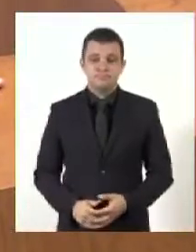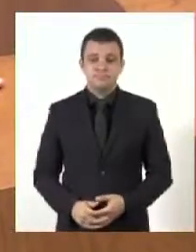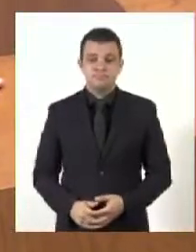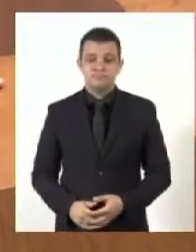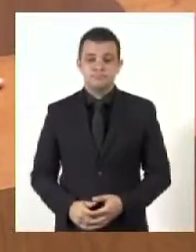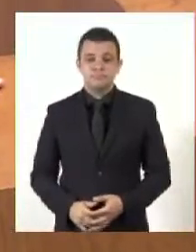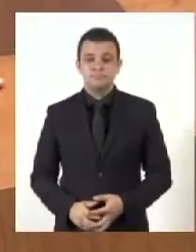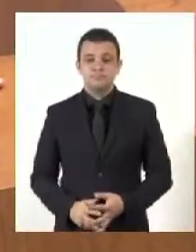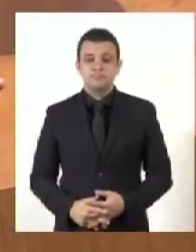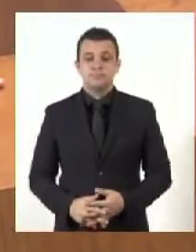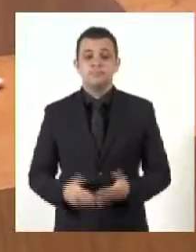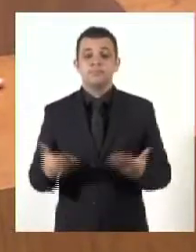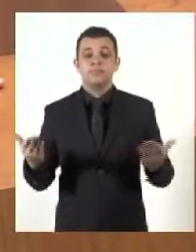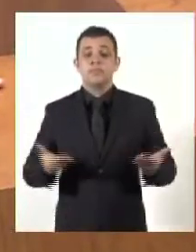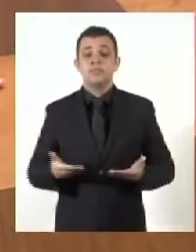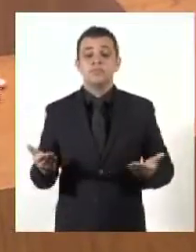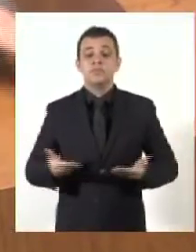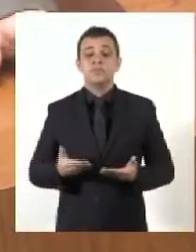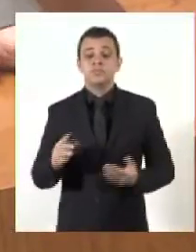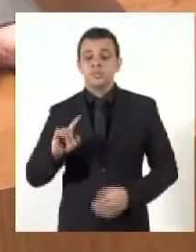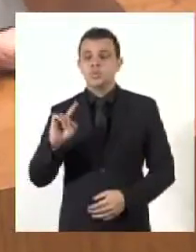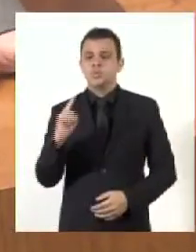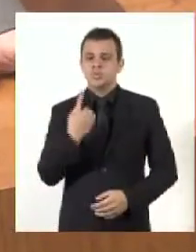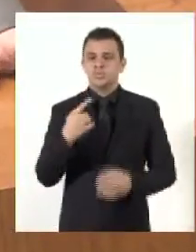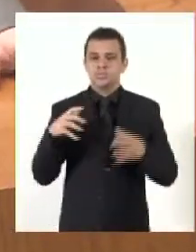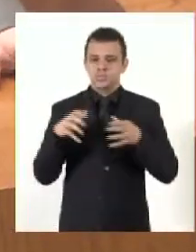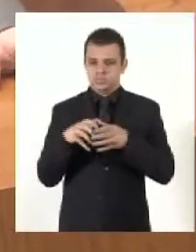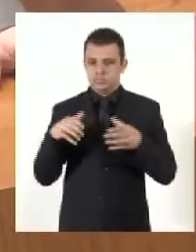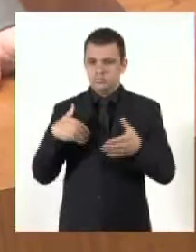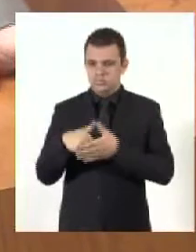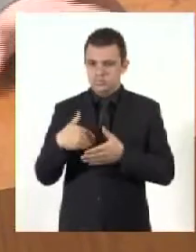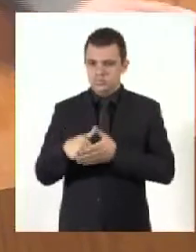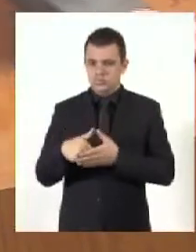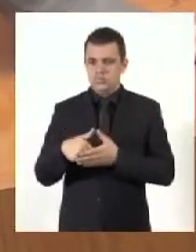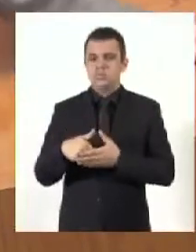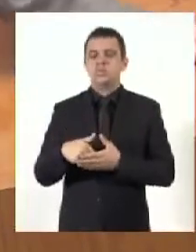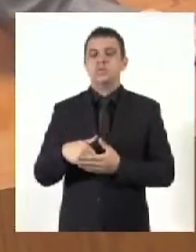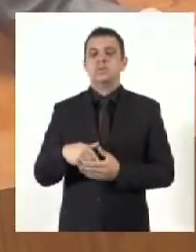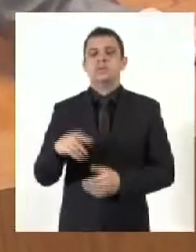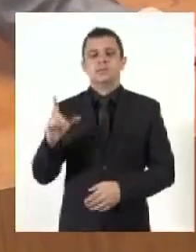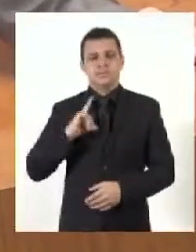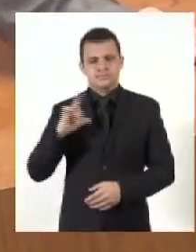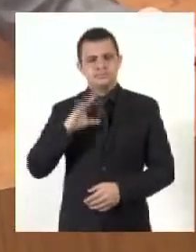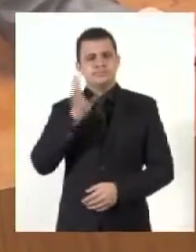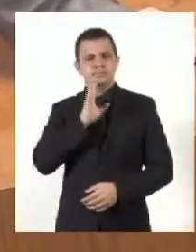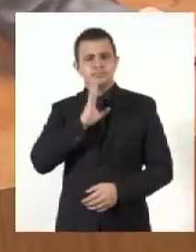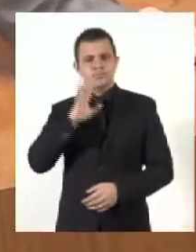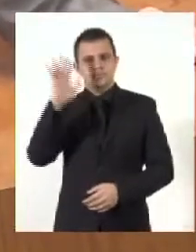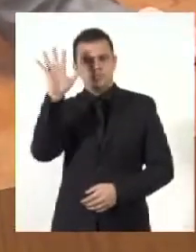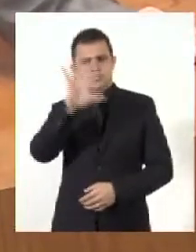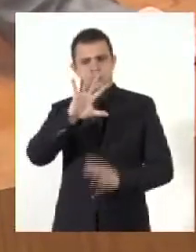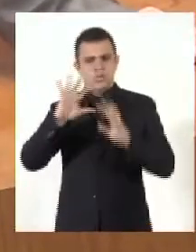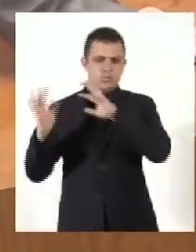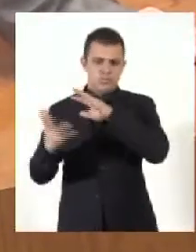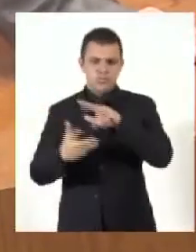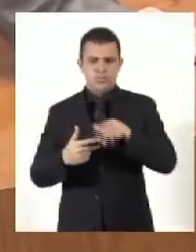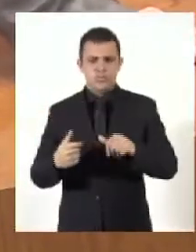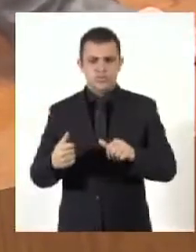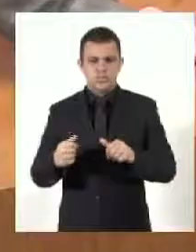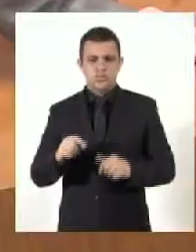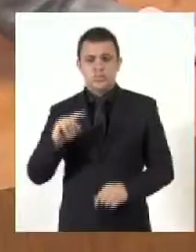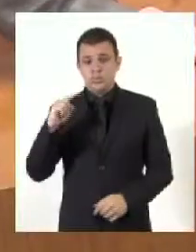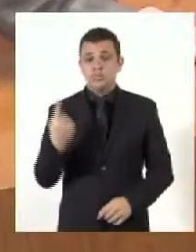consumidora. Hoje, o único time brasileiro conhecido fora de nossas fronteiras e do limite da América do Sul é o time